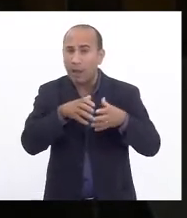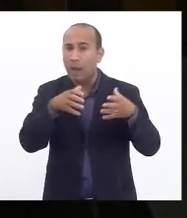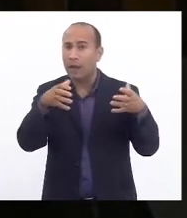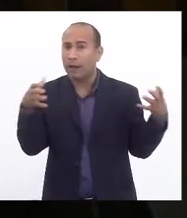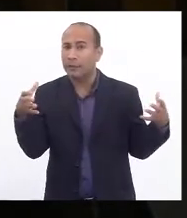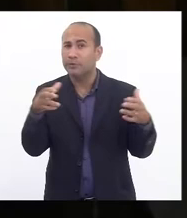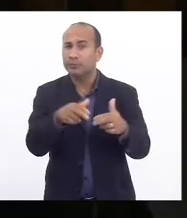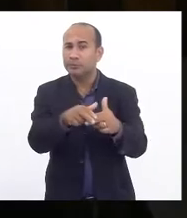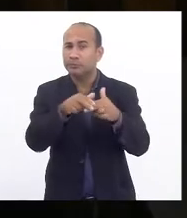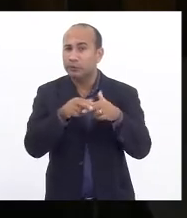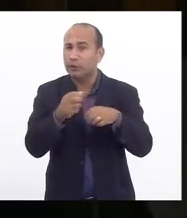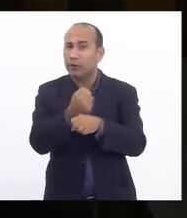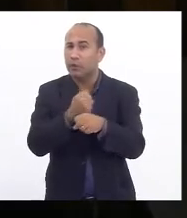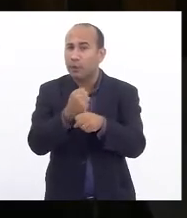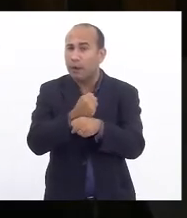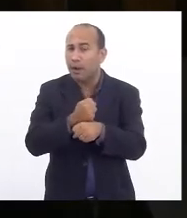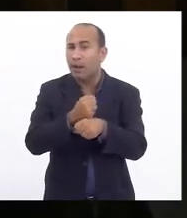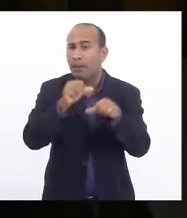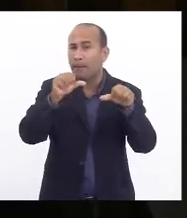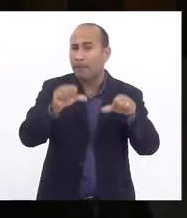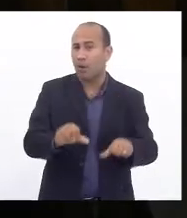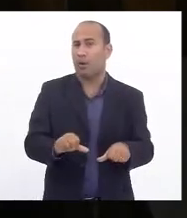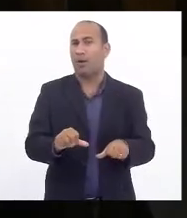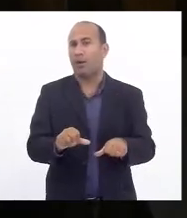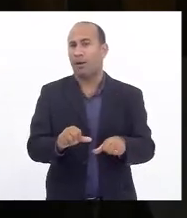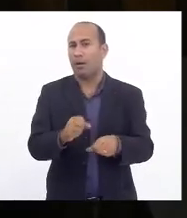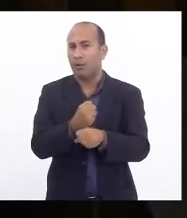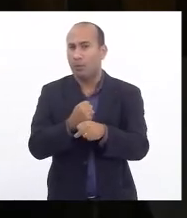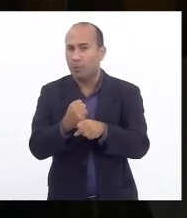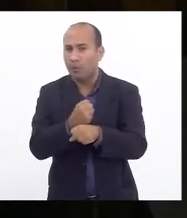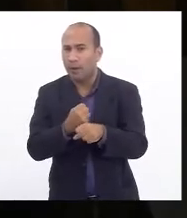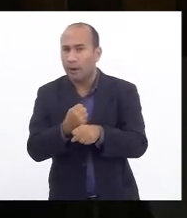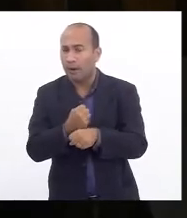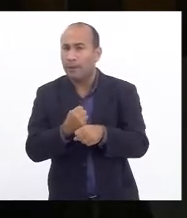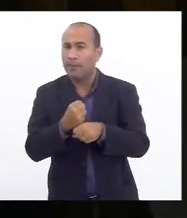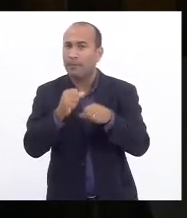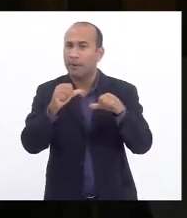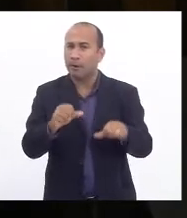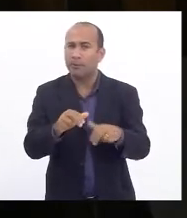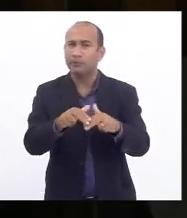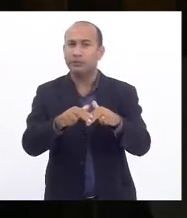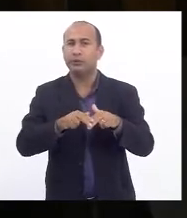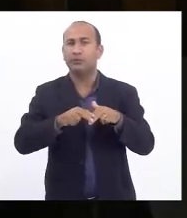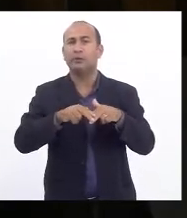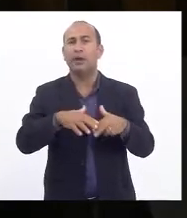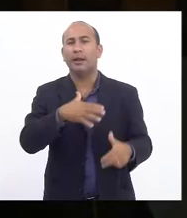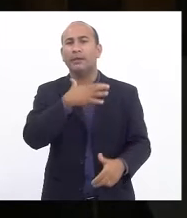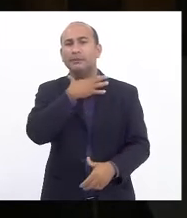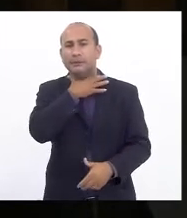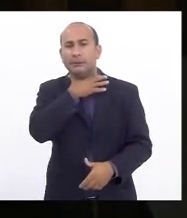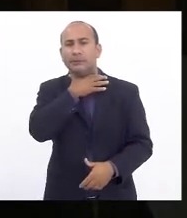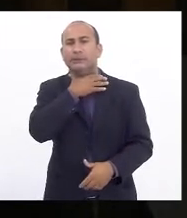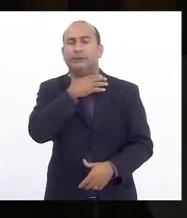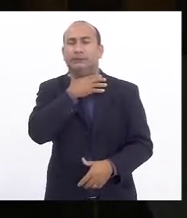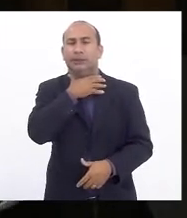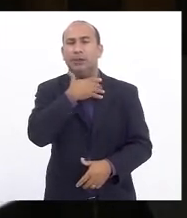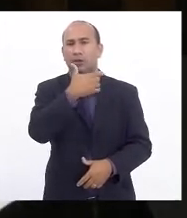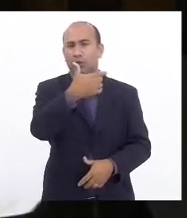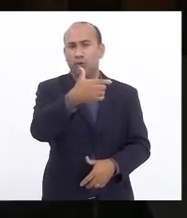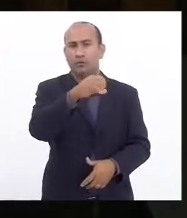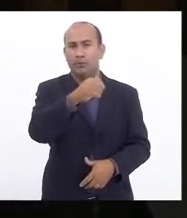justamente nos anos mais críticos nos anos mais críticos é da crise econômica do Rio de Janeiro 2015